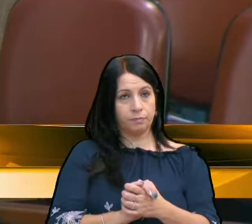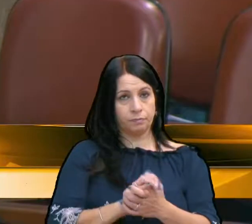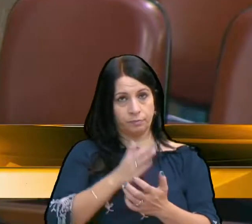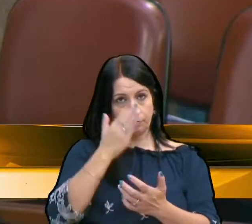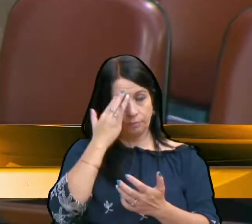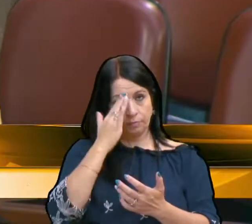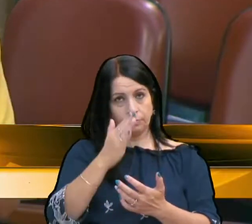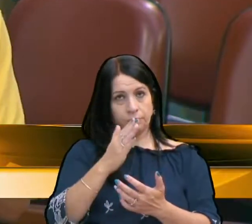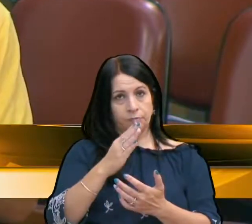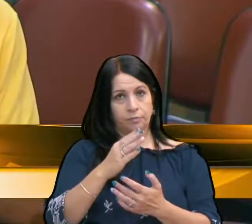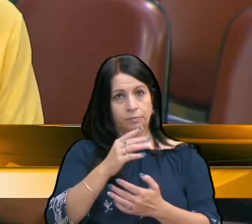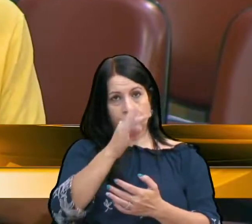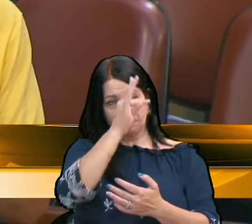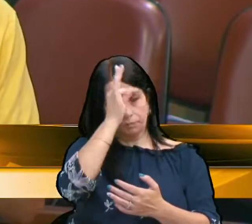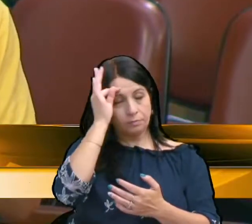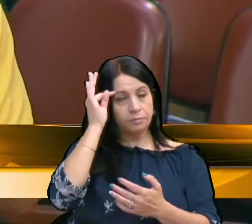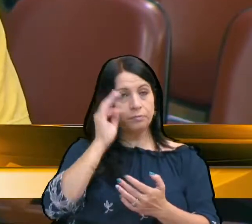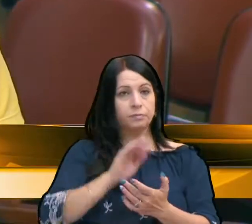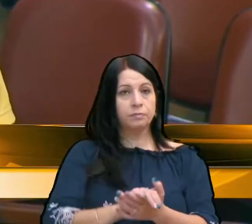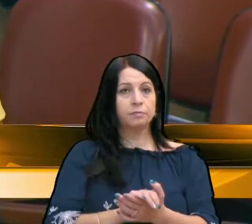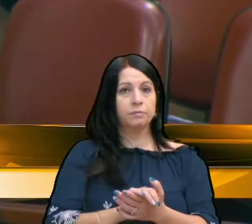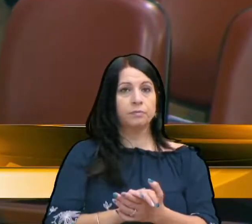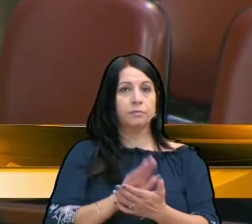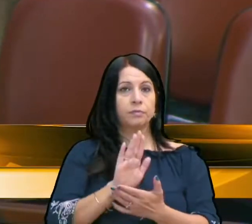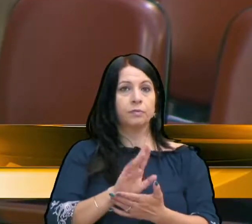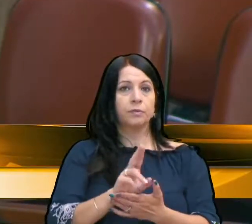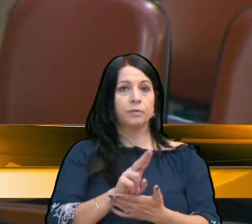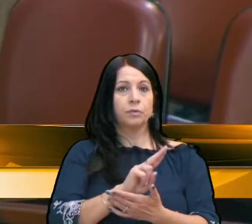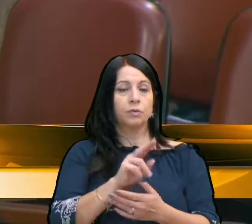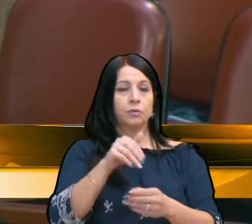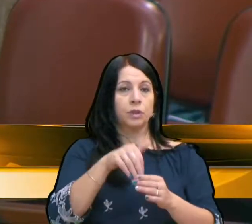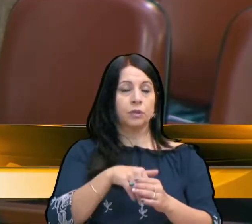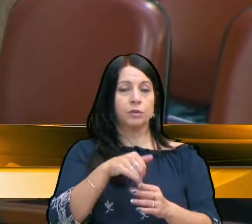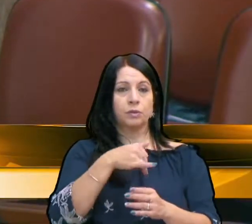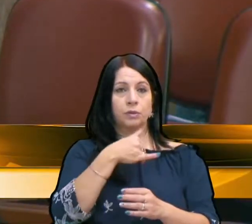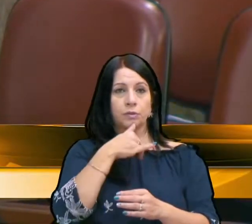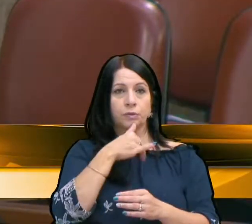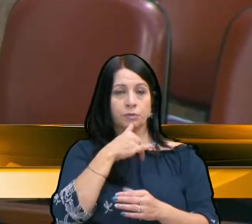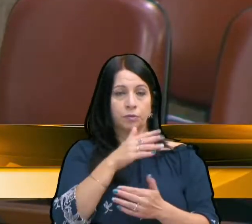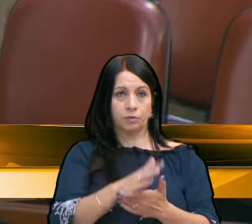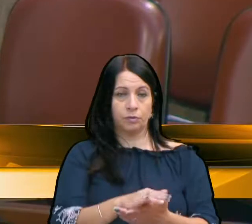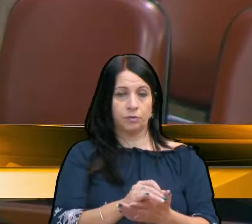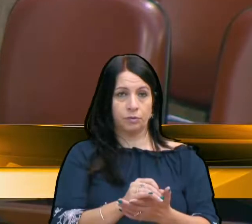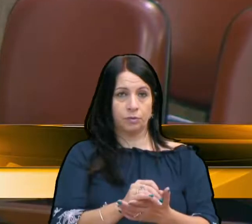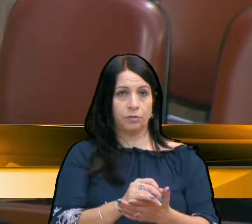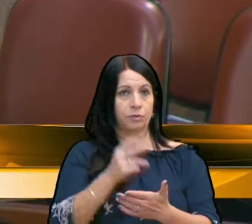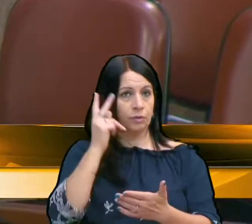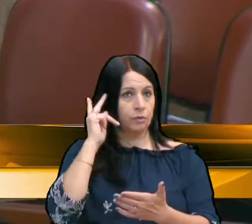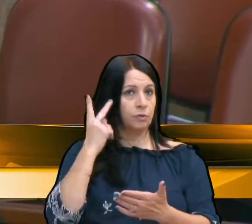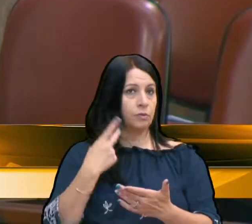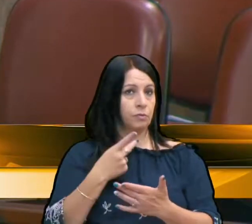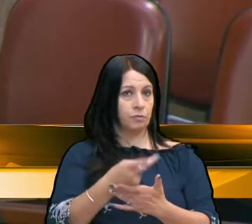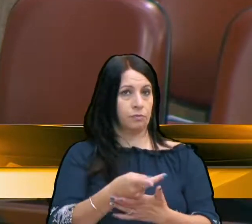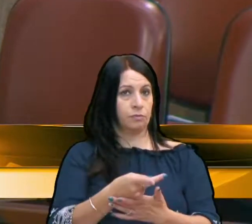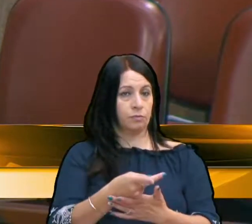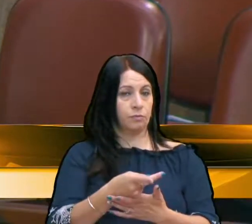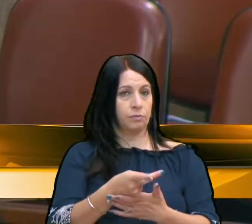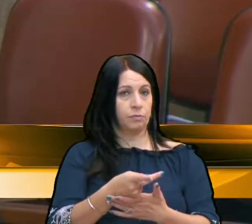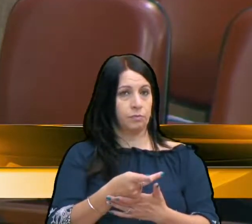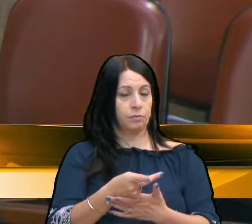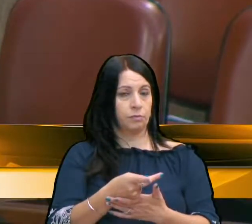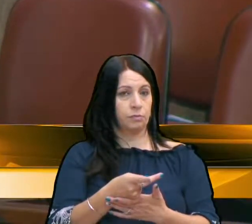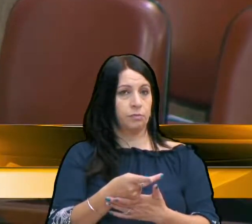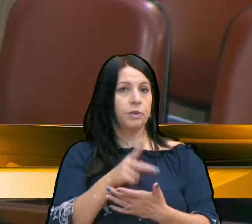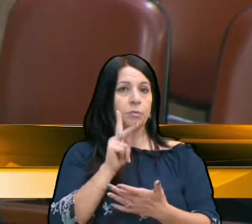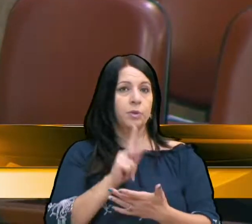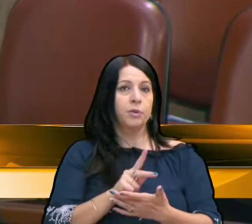Obrigado, vereador Gustavo Toigo. Então, fica o nosso voto de pesar, mas, acima de tudo, reconhecimento pela passagem